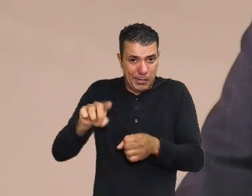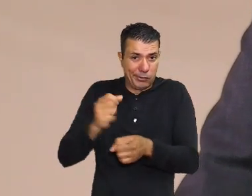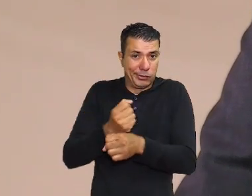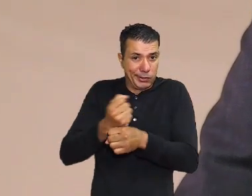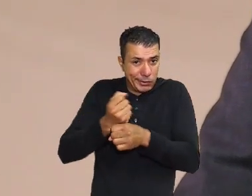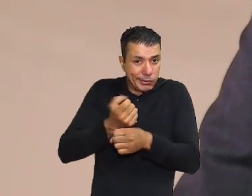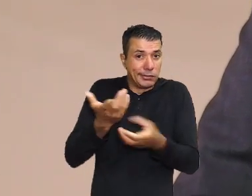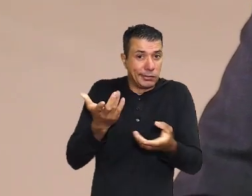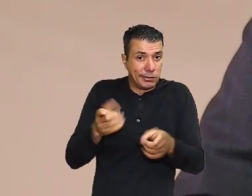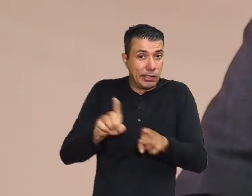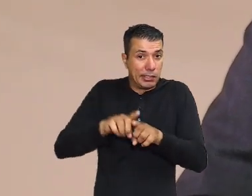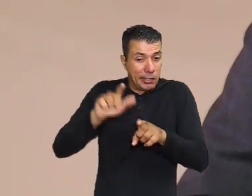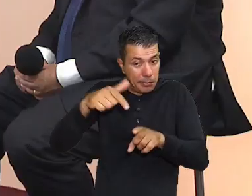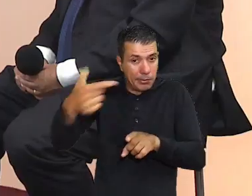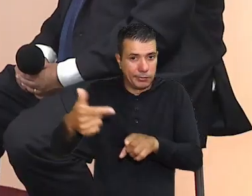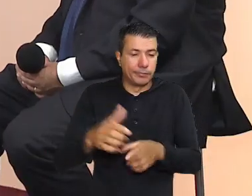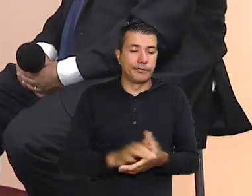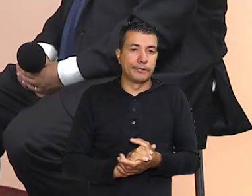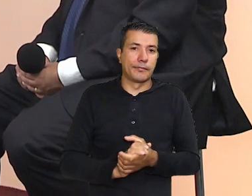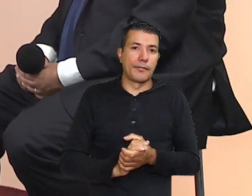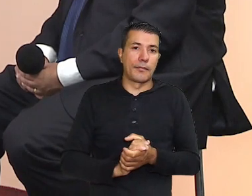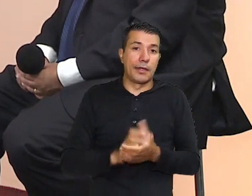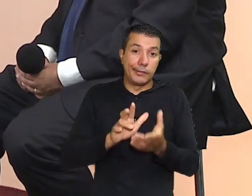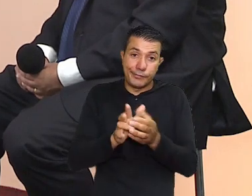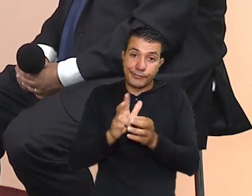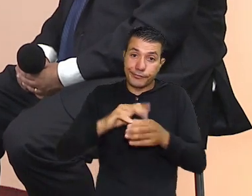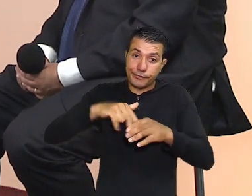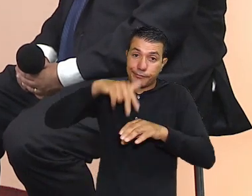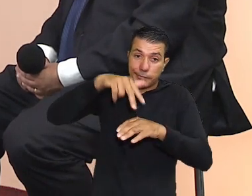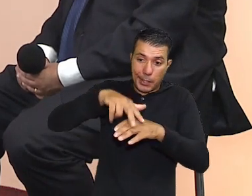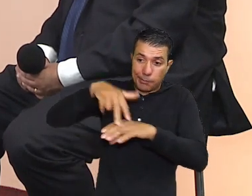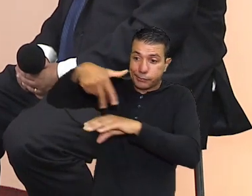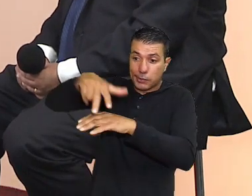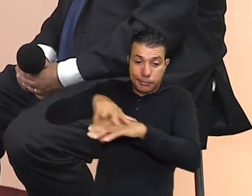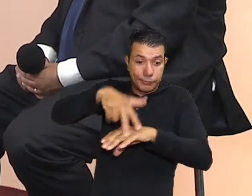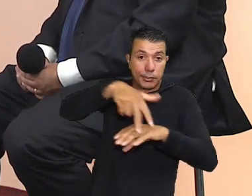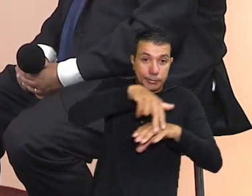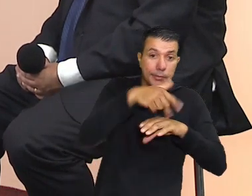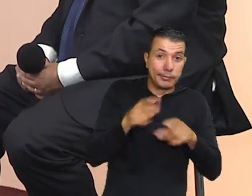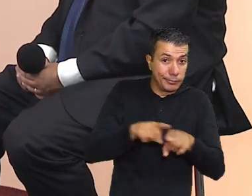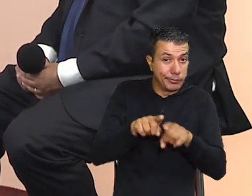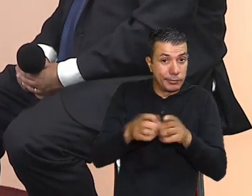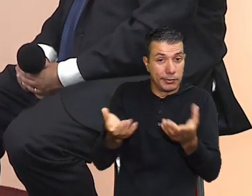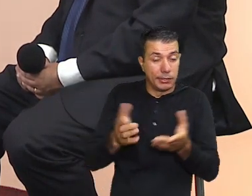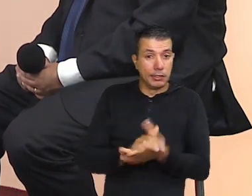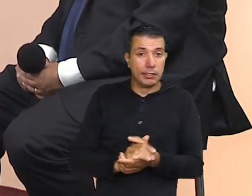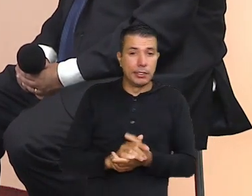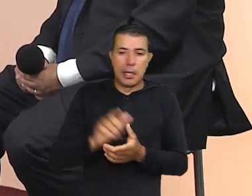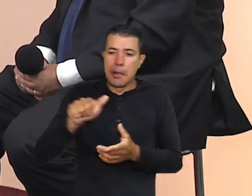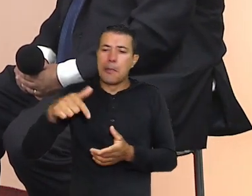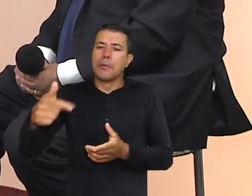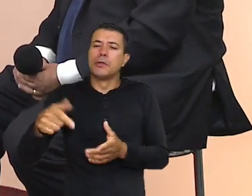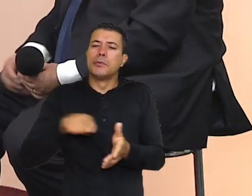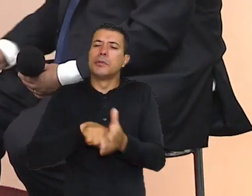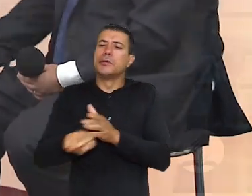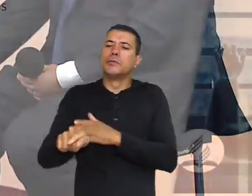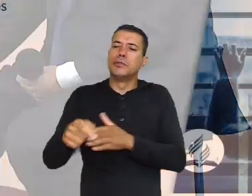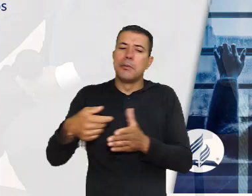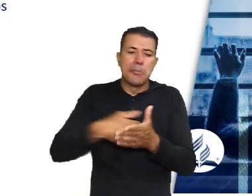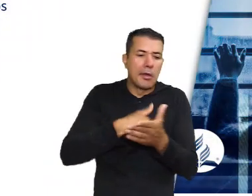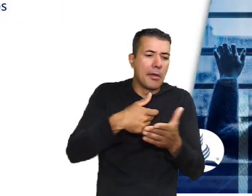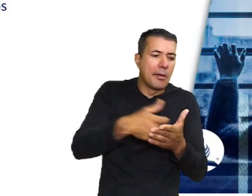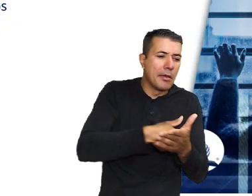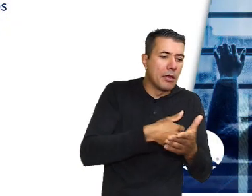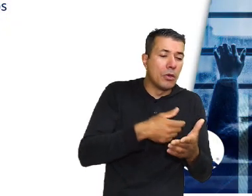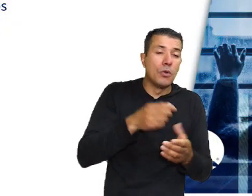da condenação. Ok, pastor, obrigado. E nisso aí a gente já pega um gancho para a próxima pergunta. O que Jesus fará com